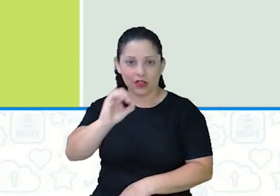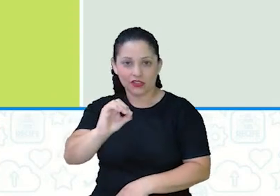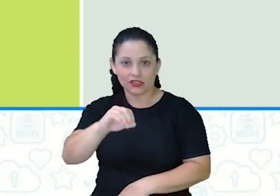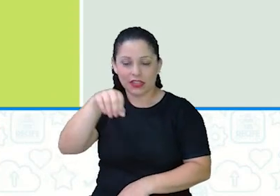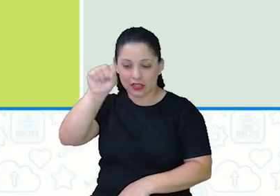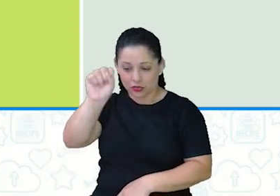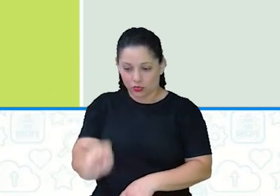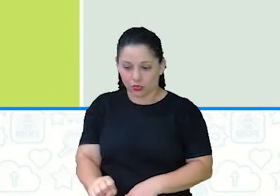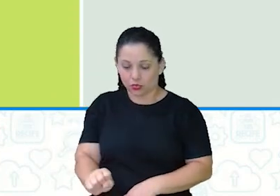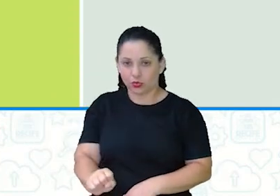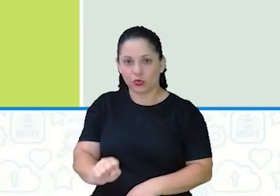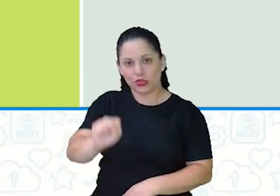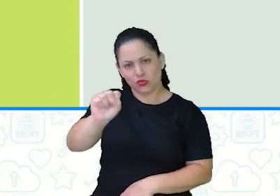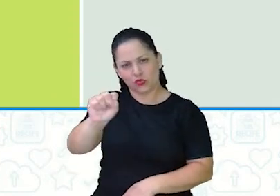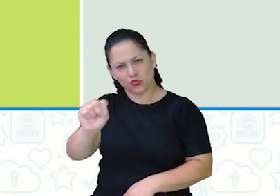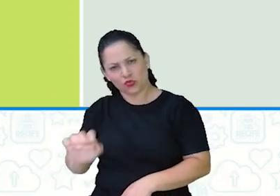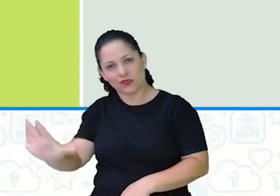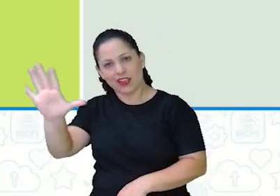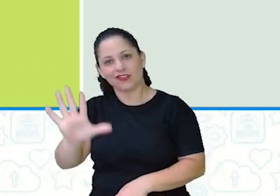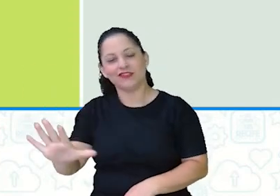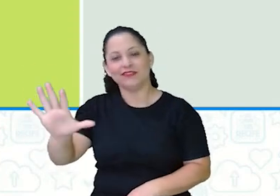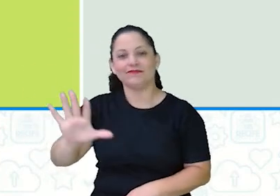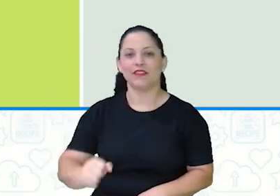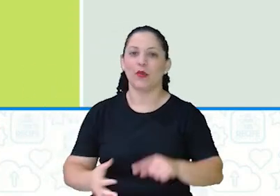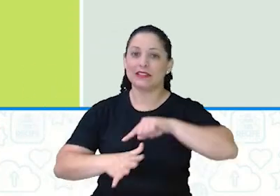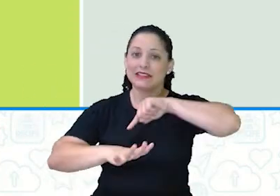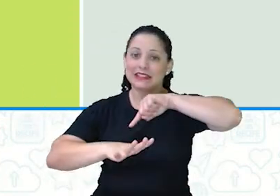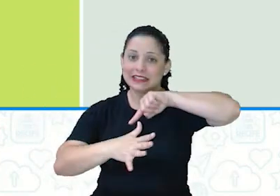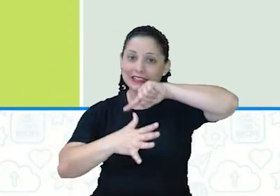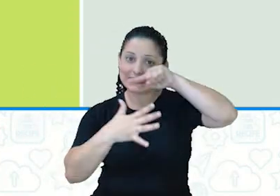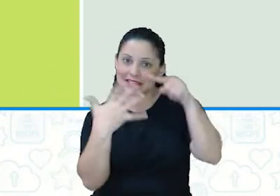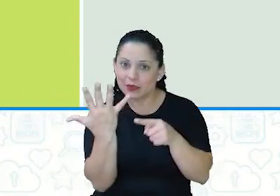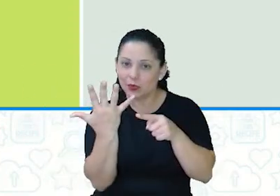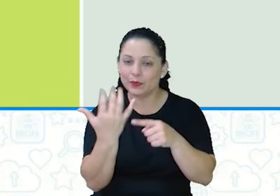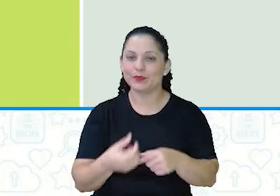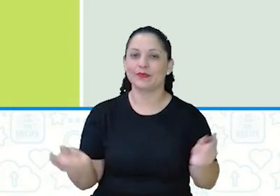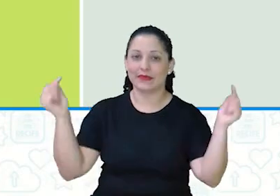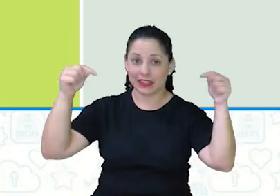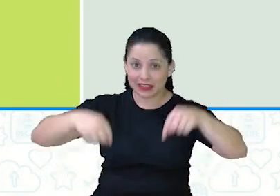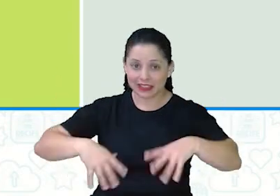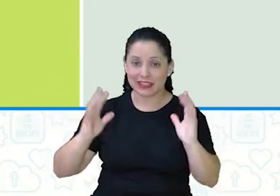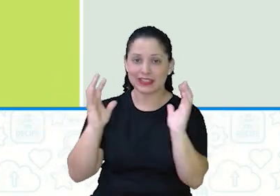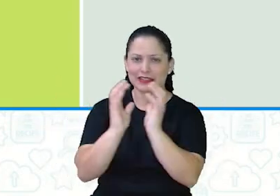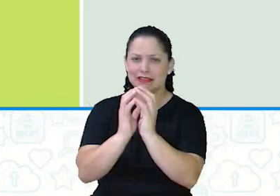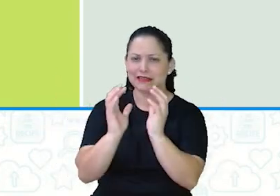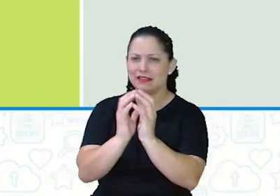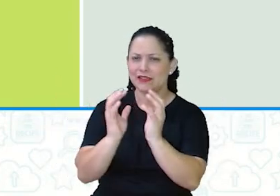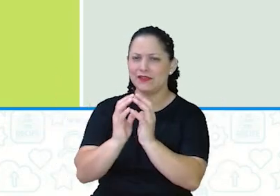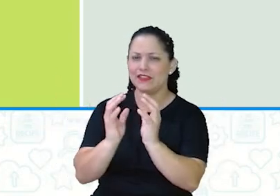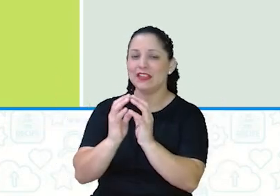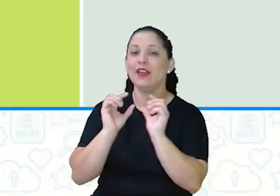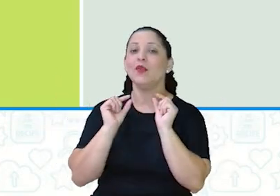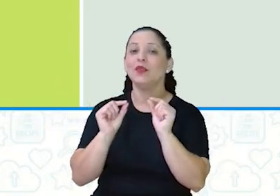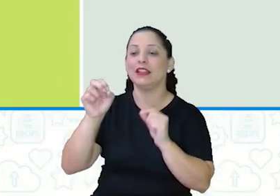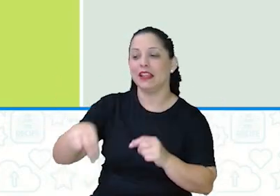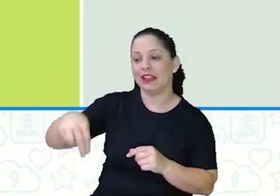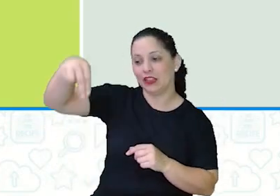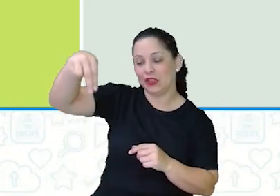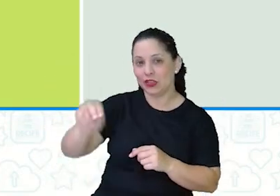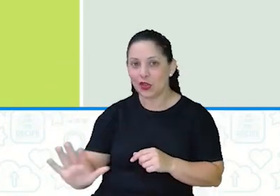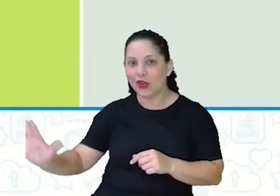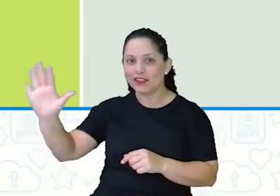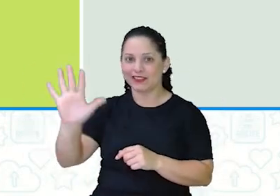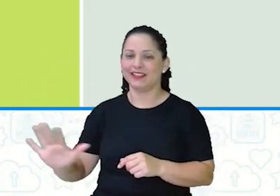São 5 regiões. E a nossa região é a região Nordeste, que é essa aqui de azul, ó, que todos os